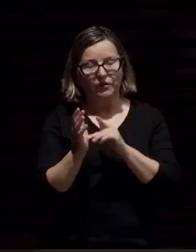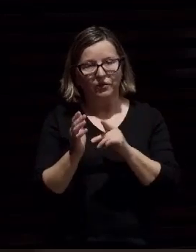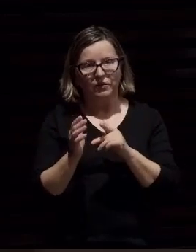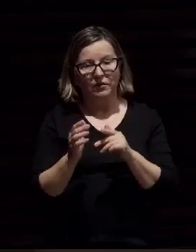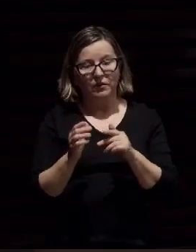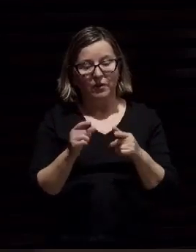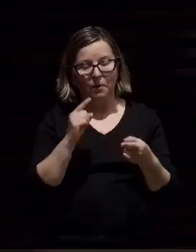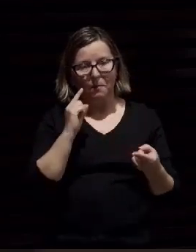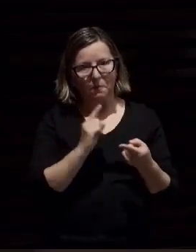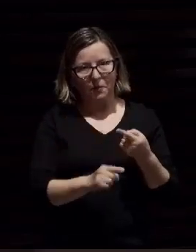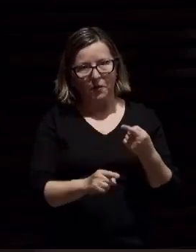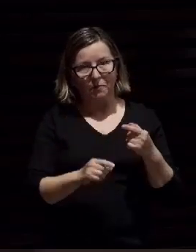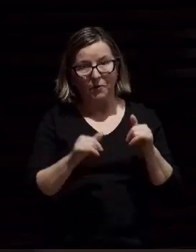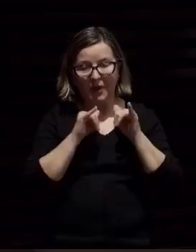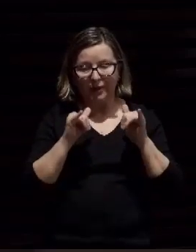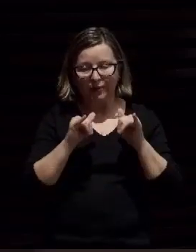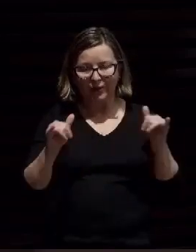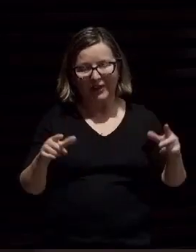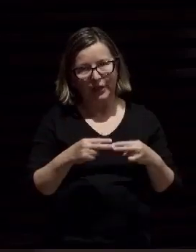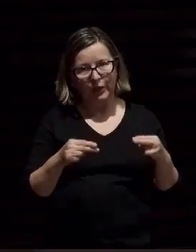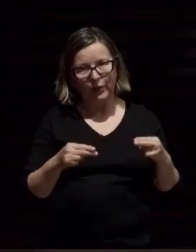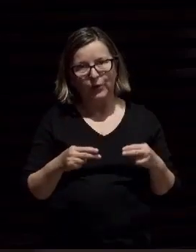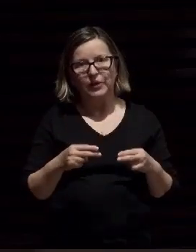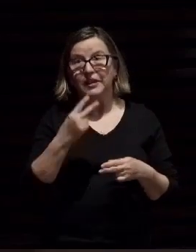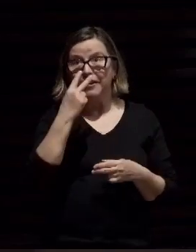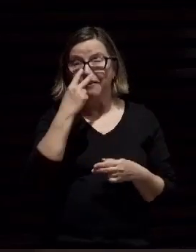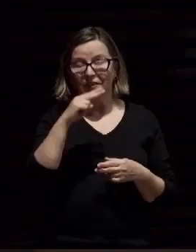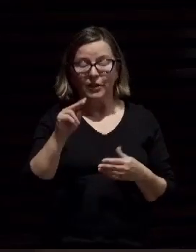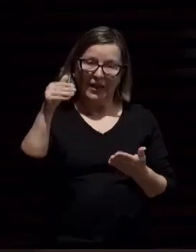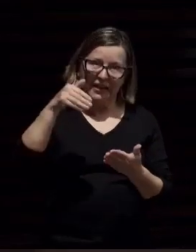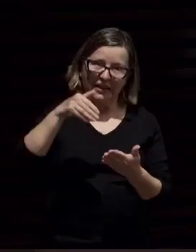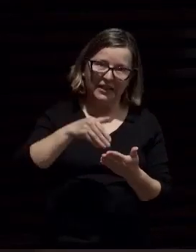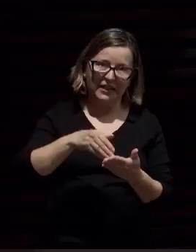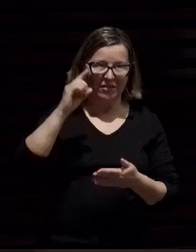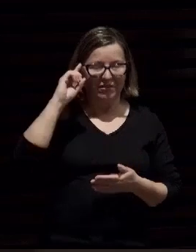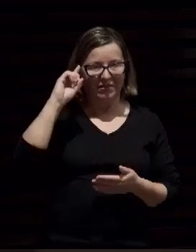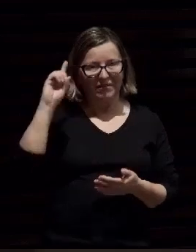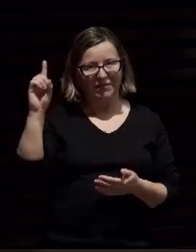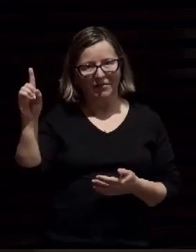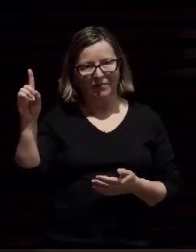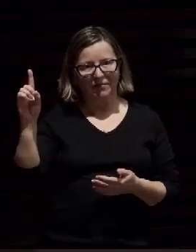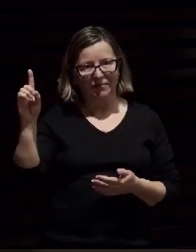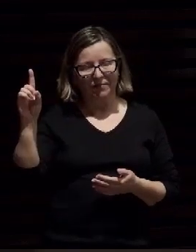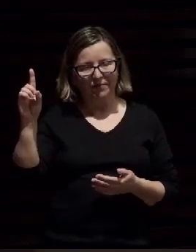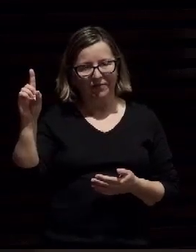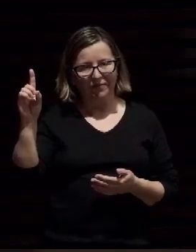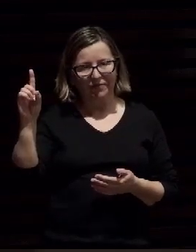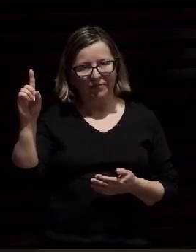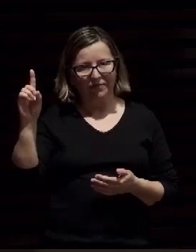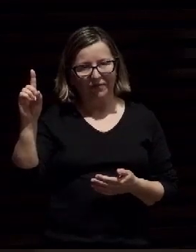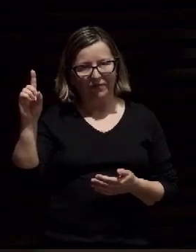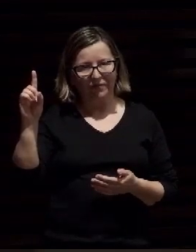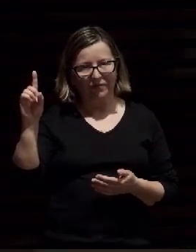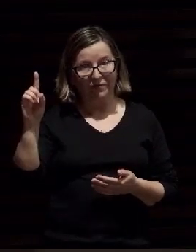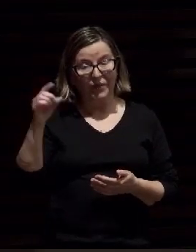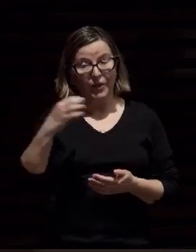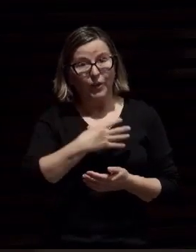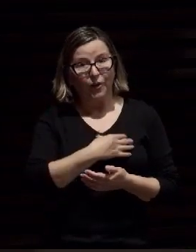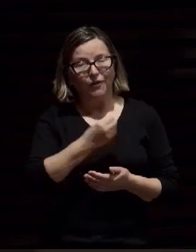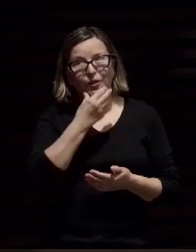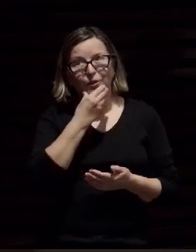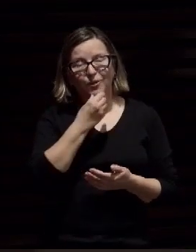as coisas que tinham visto até o dia em que o Filho do